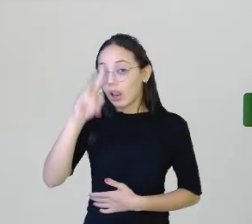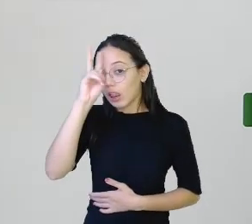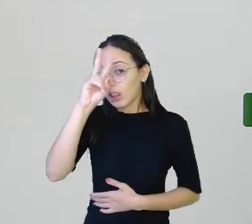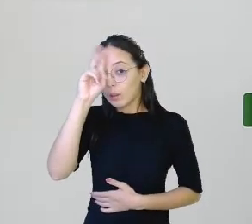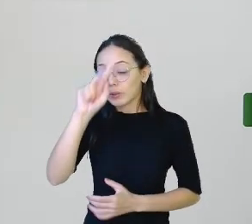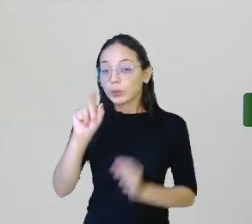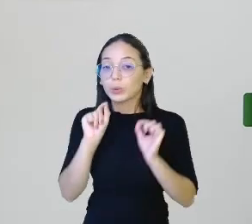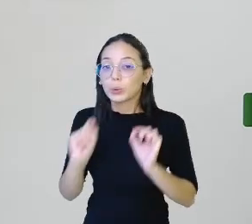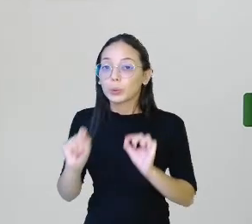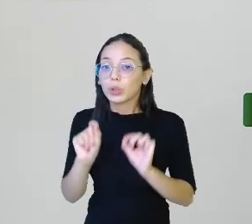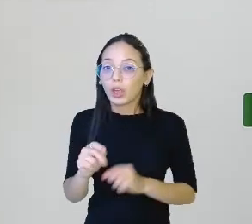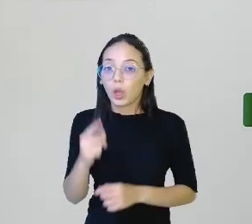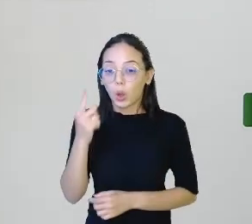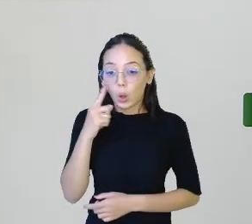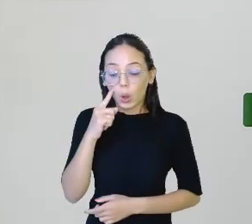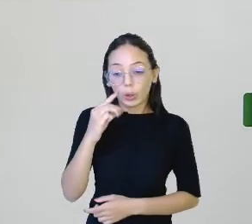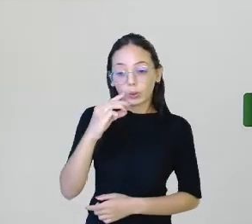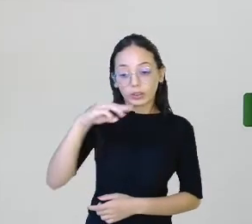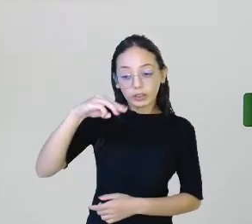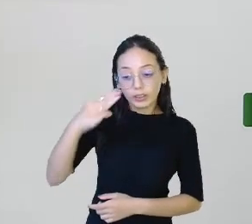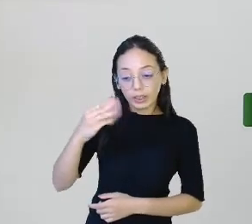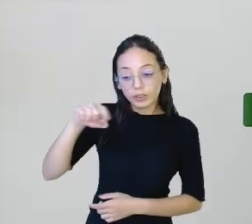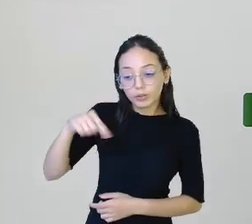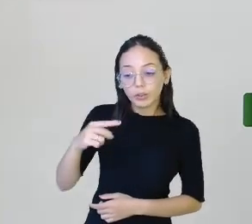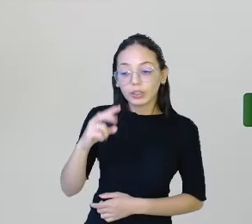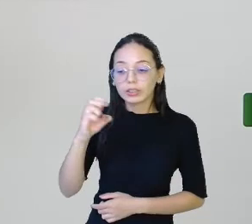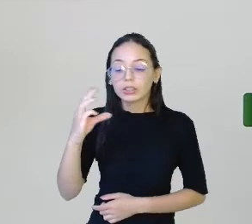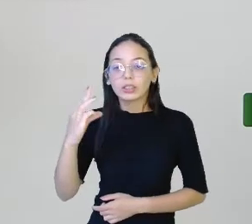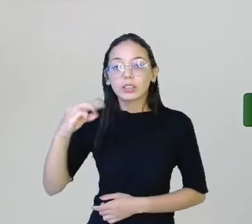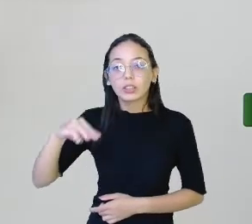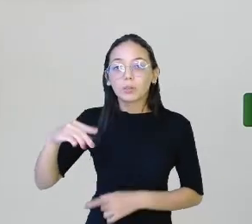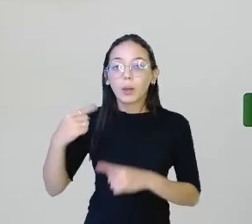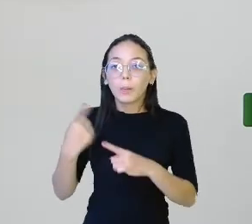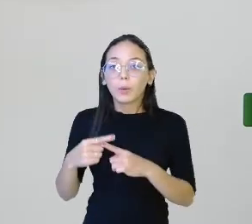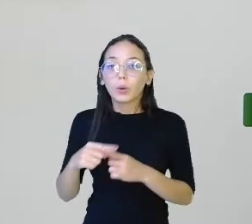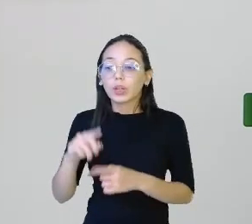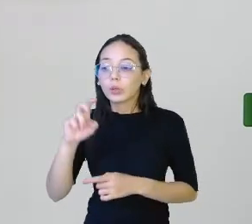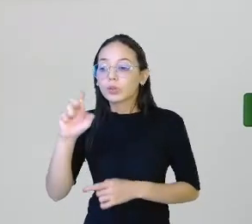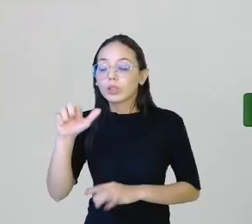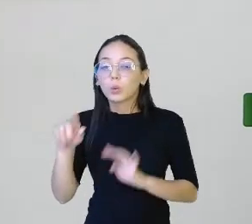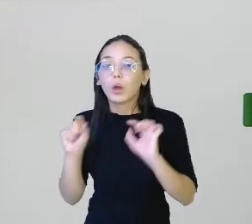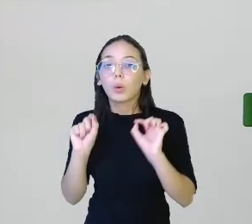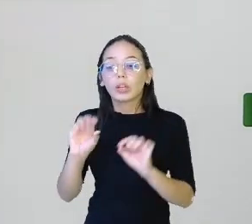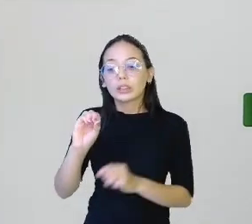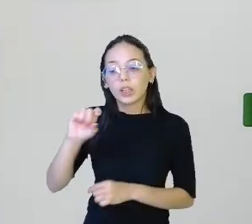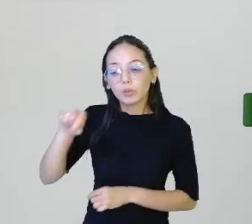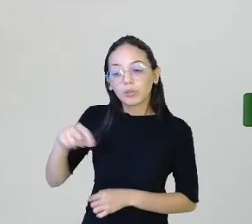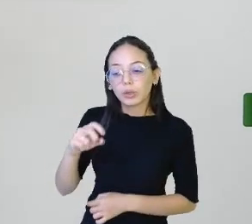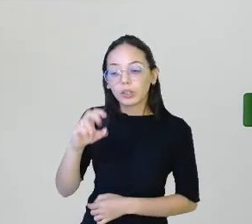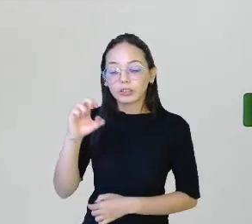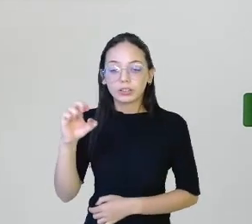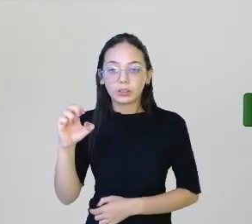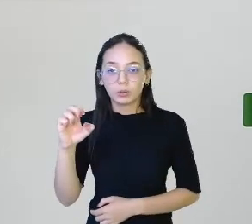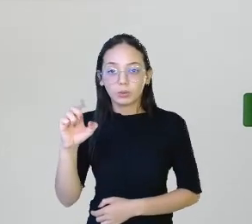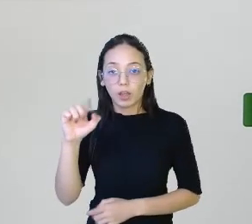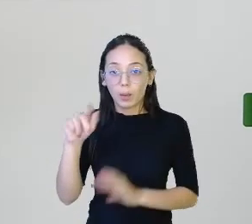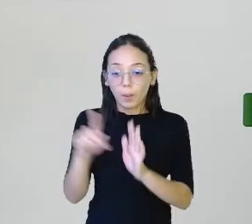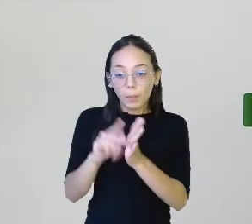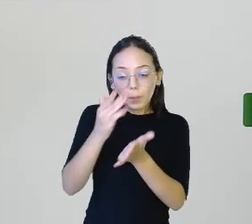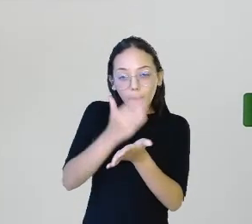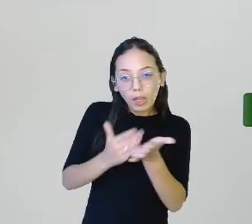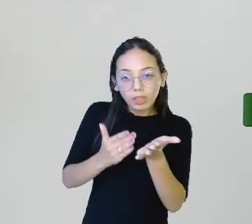Lembrando, quando eu falo 3,5 centímetros é porque esse 5 vale 0,5, que é a